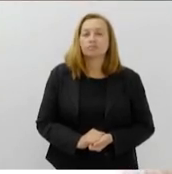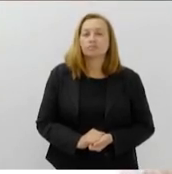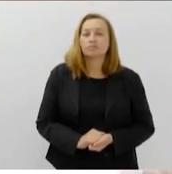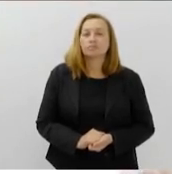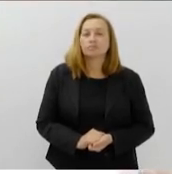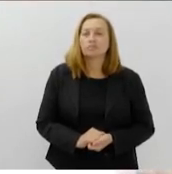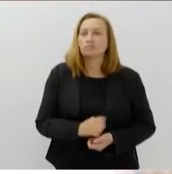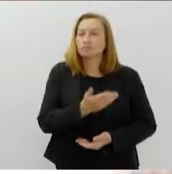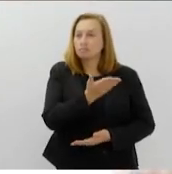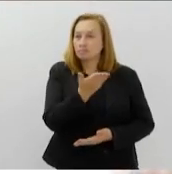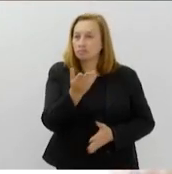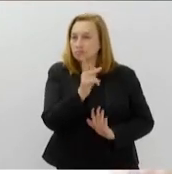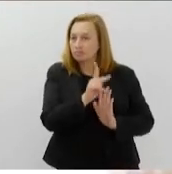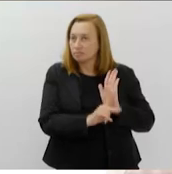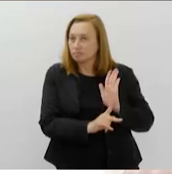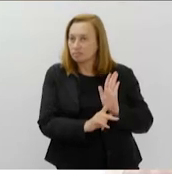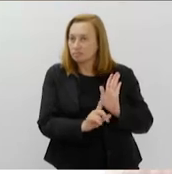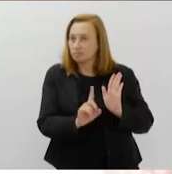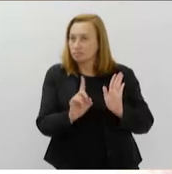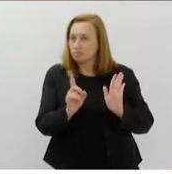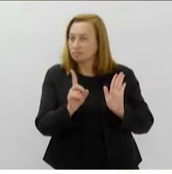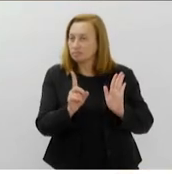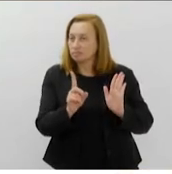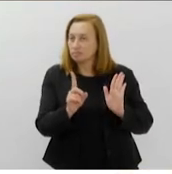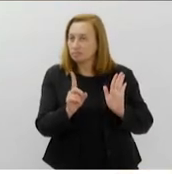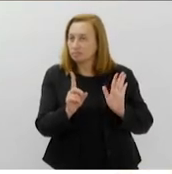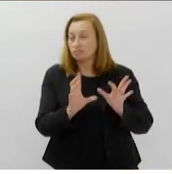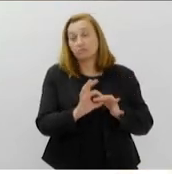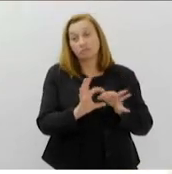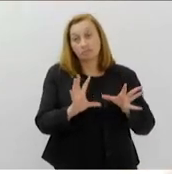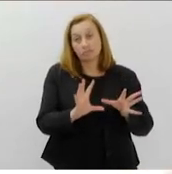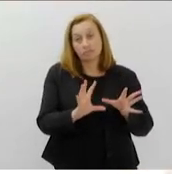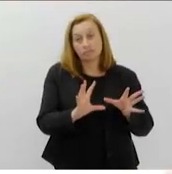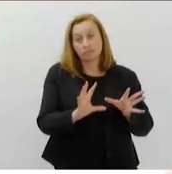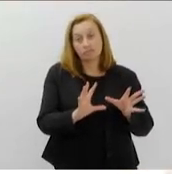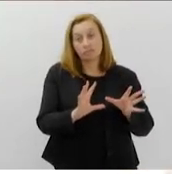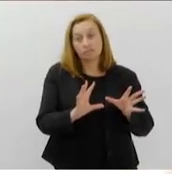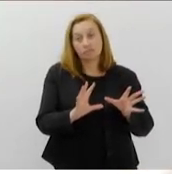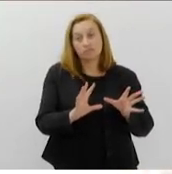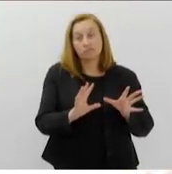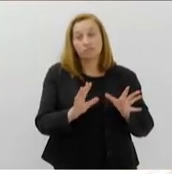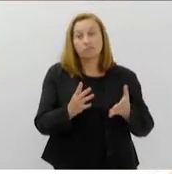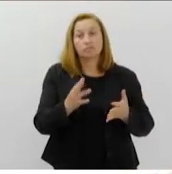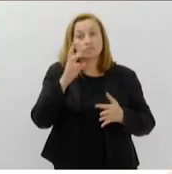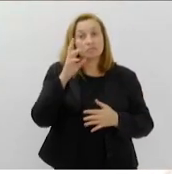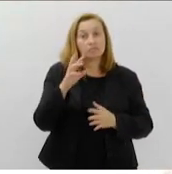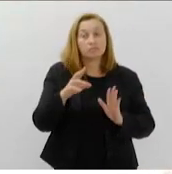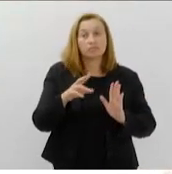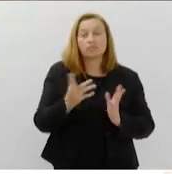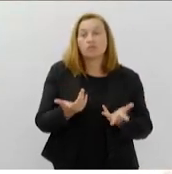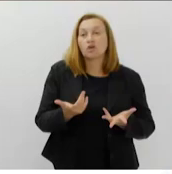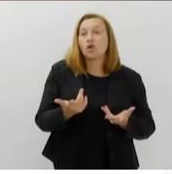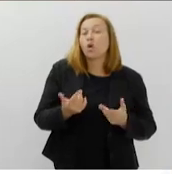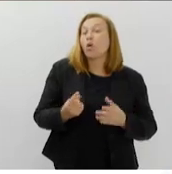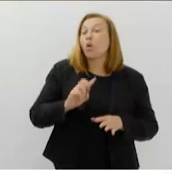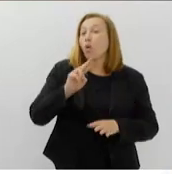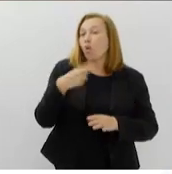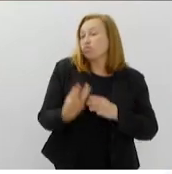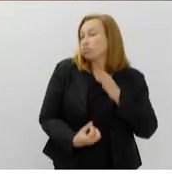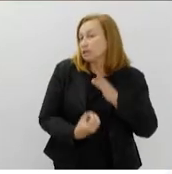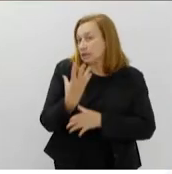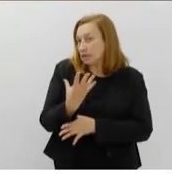esses projetos não deveriam ser assim autorizativos. A CCJ chegou à seguinte conclusão: ou cria um programa ou faz uma